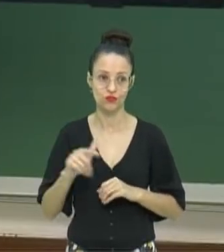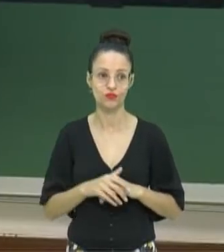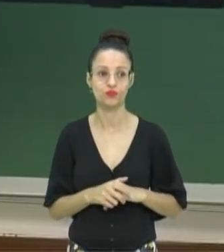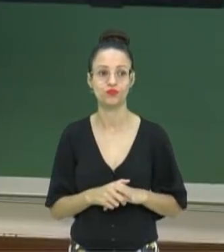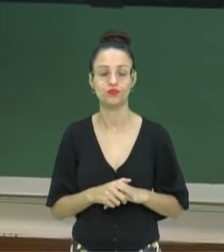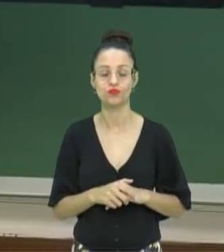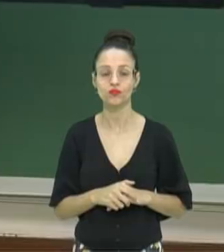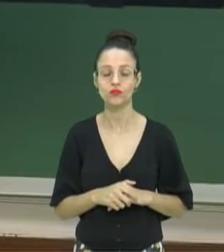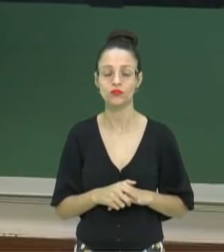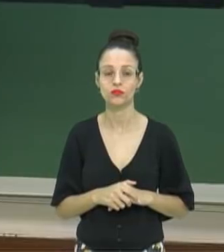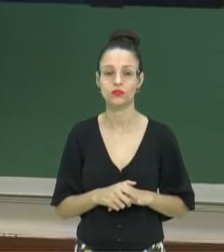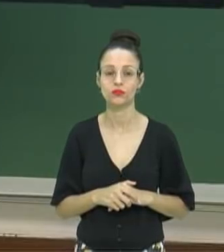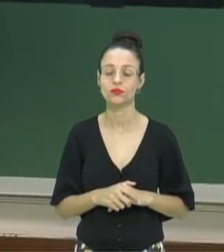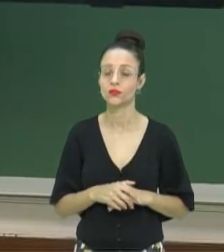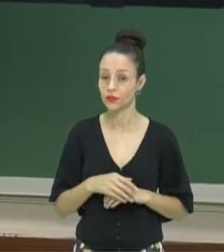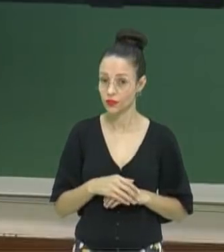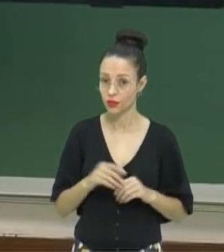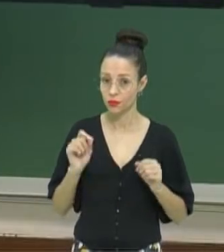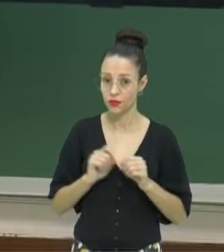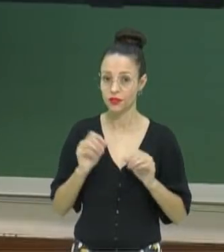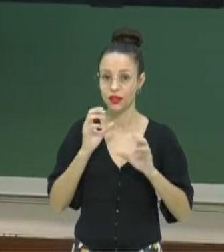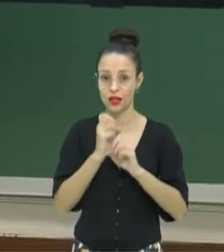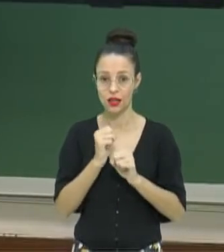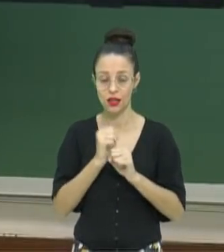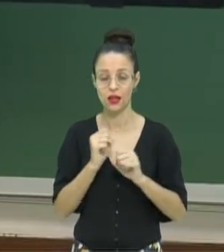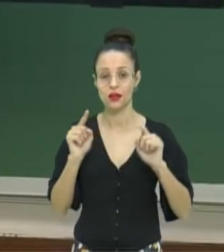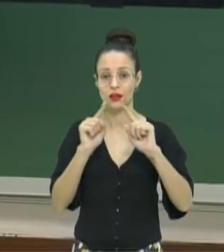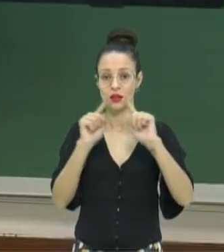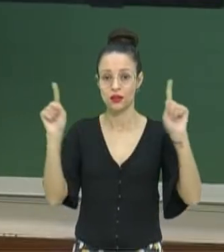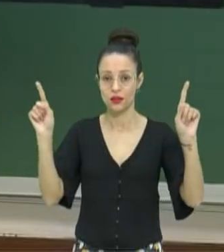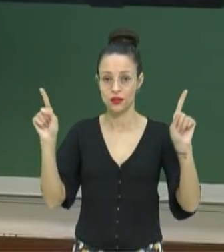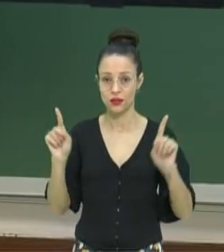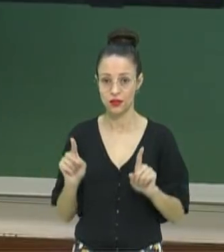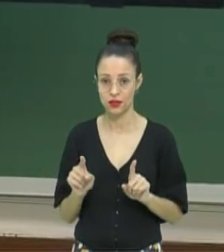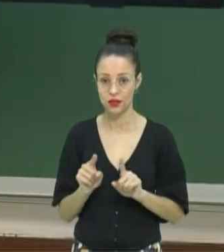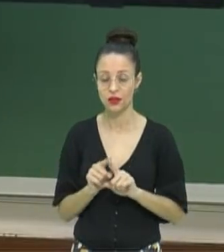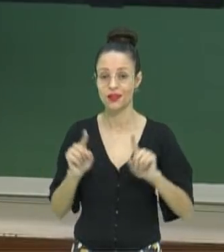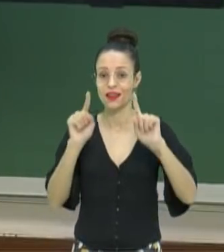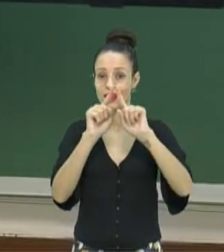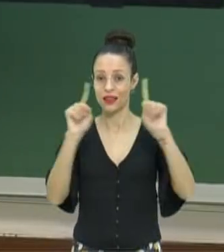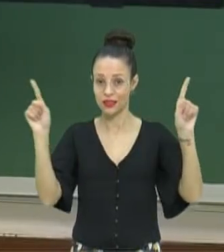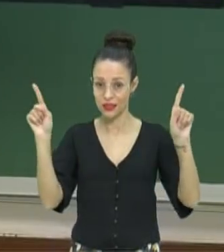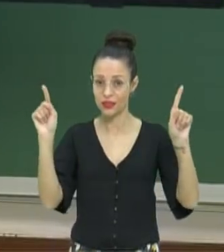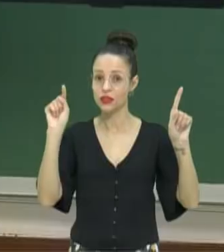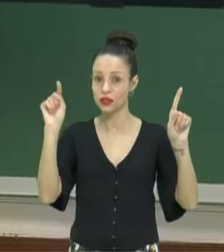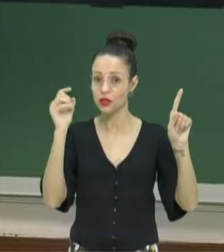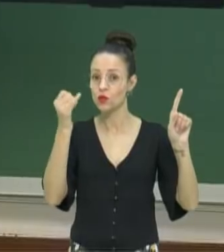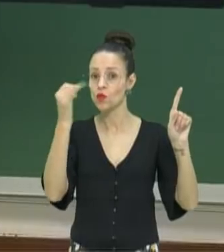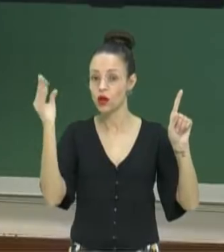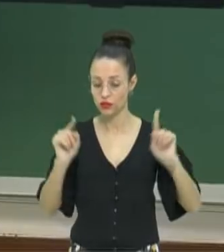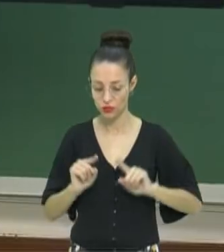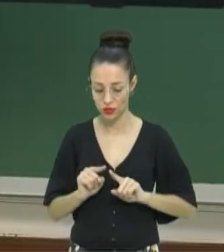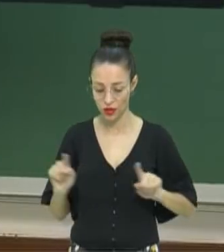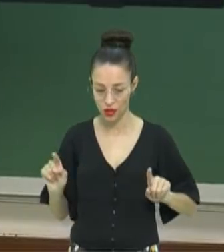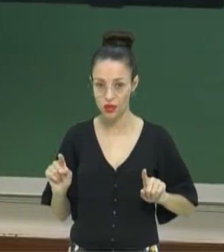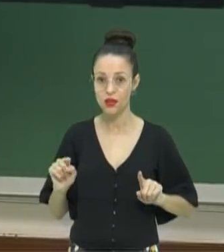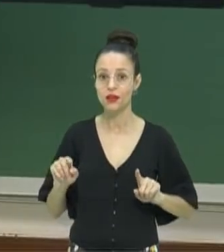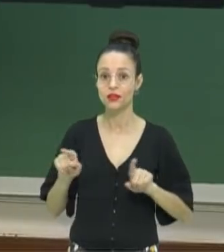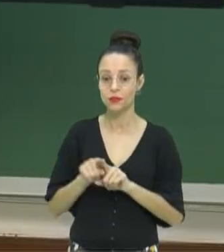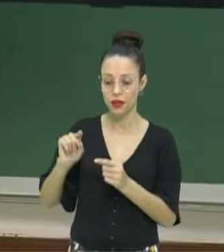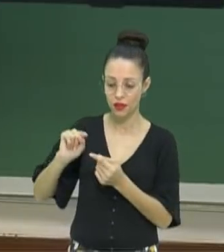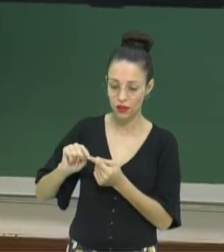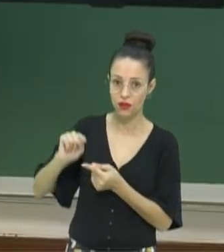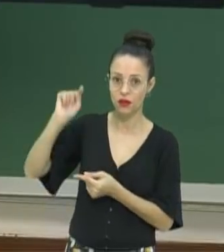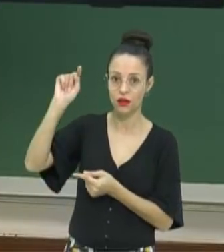forma. Para calcular a área de trapézio, eu preciso da base maior, da base menor e da altura.